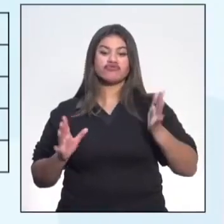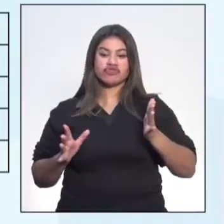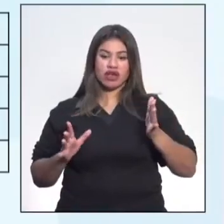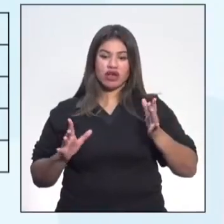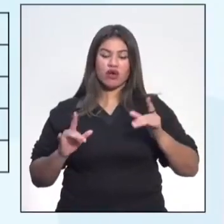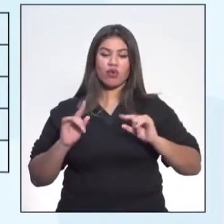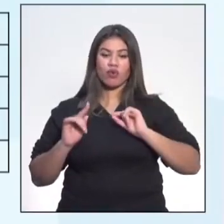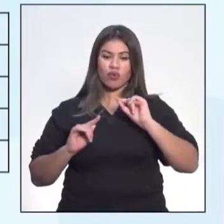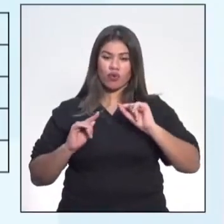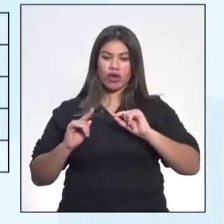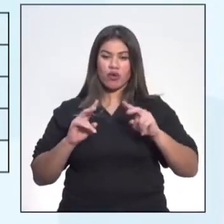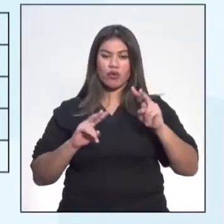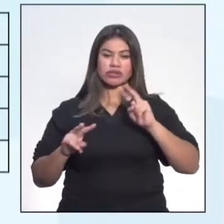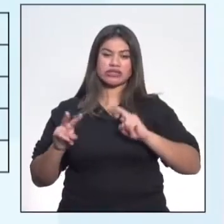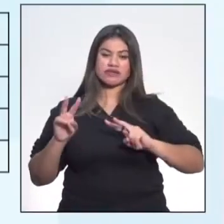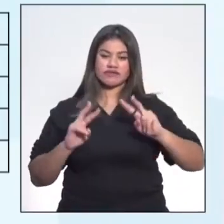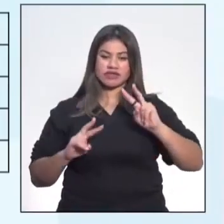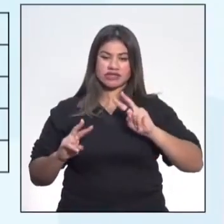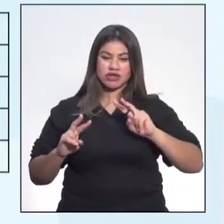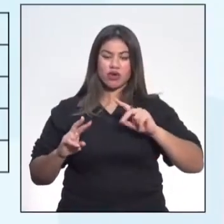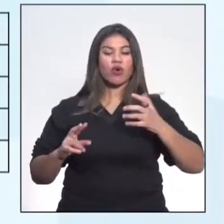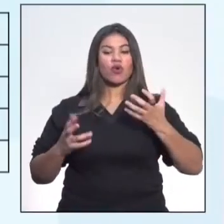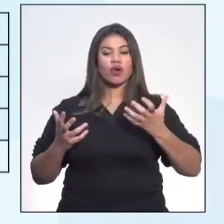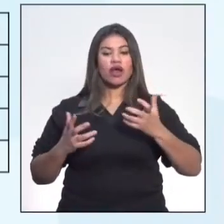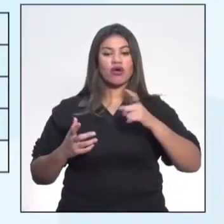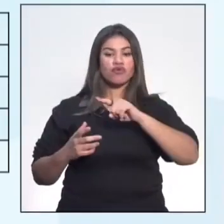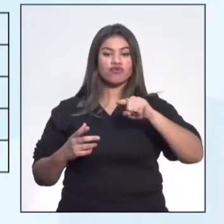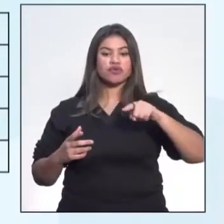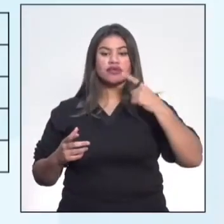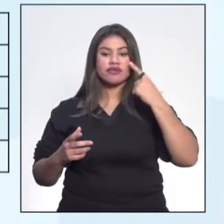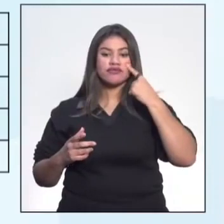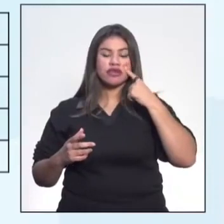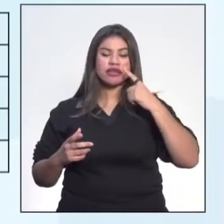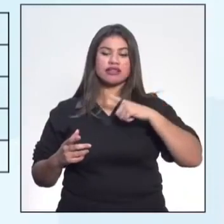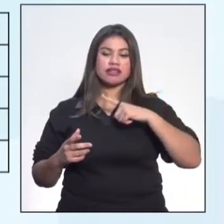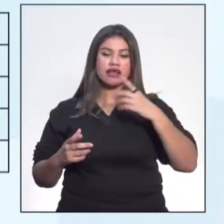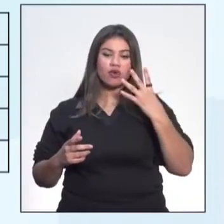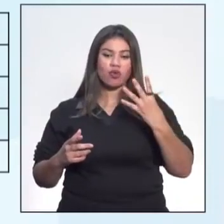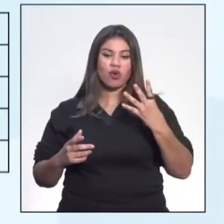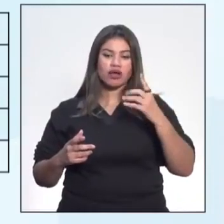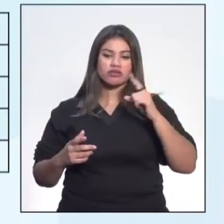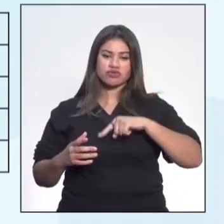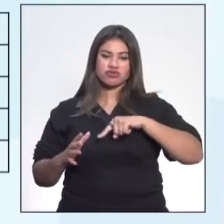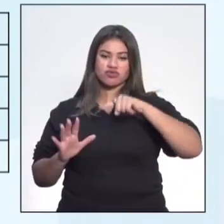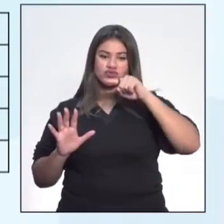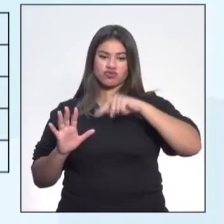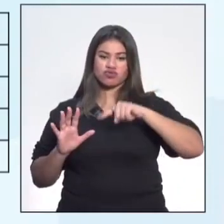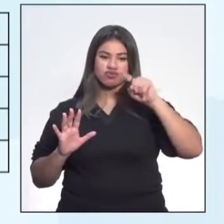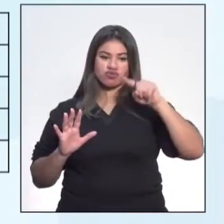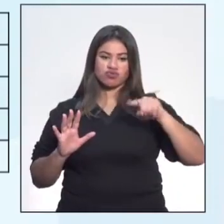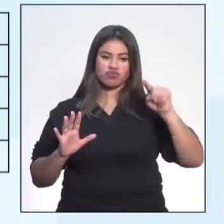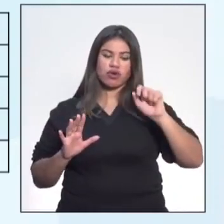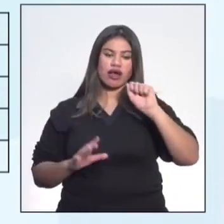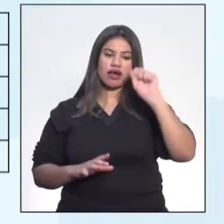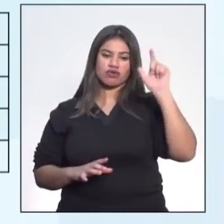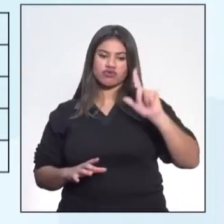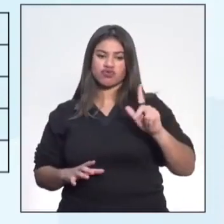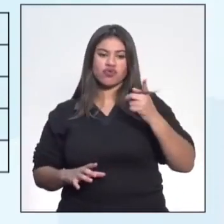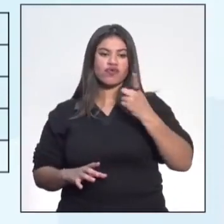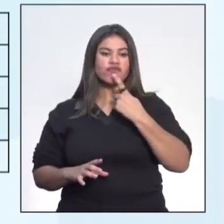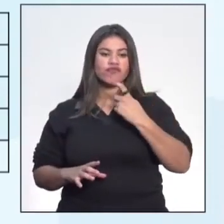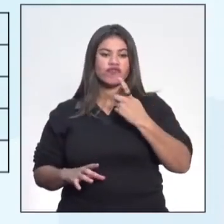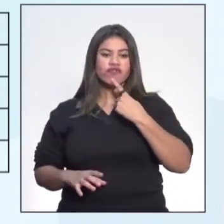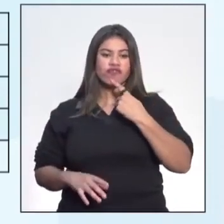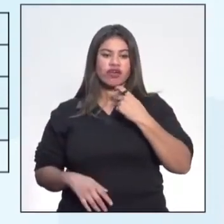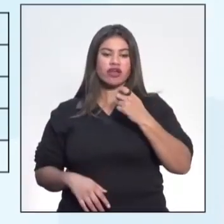Agora é observação. Quero que vocês vejam que vocês têm quatro gráficos aí. Sim? Um em azul, um em vermelho,